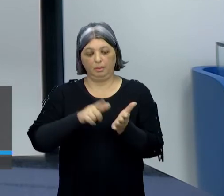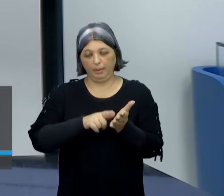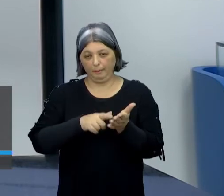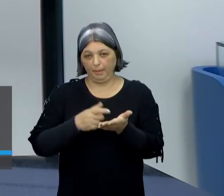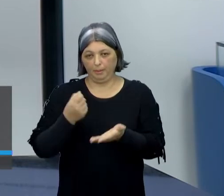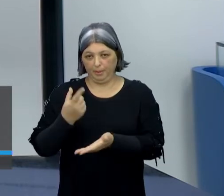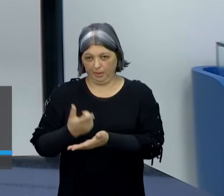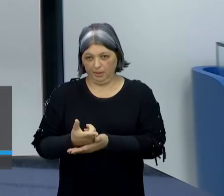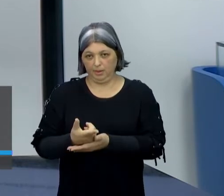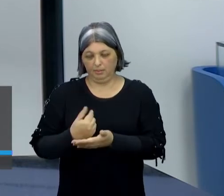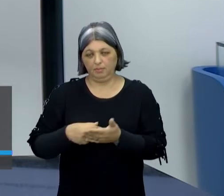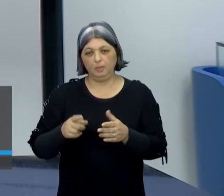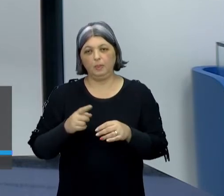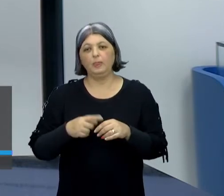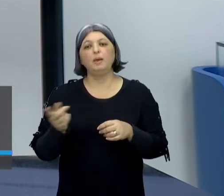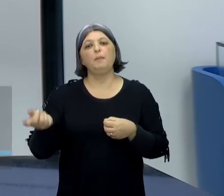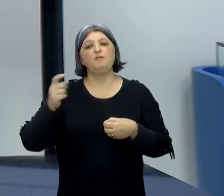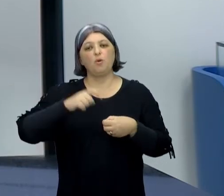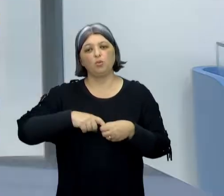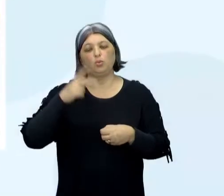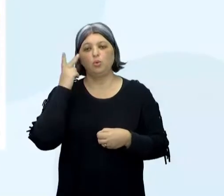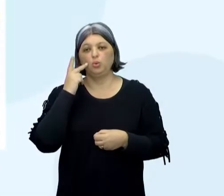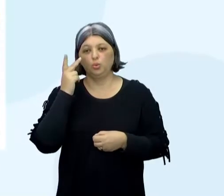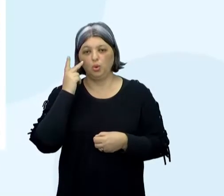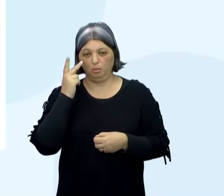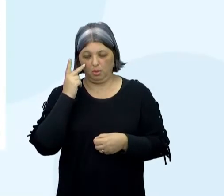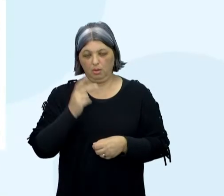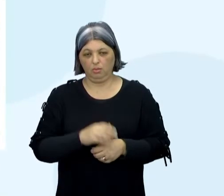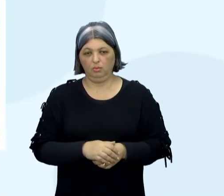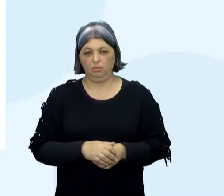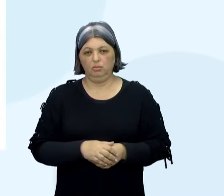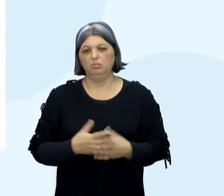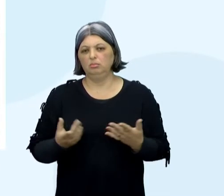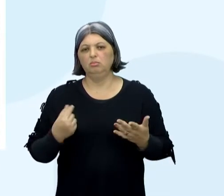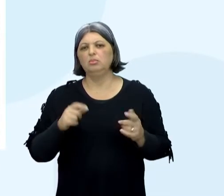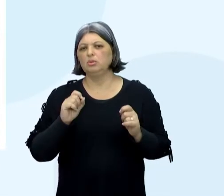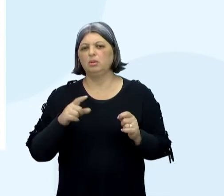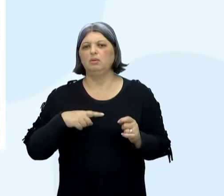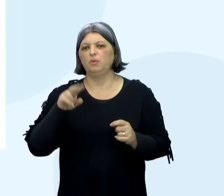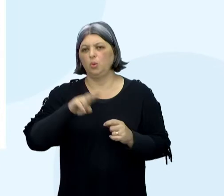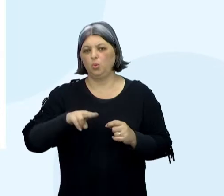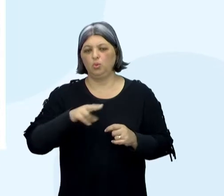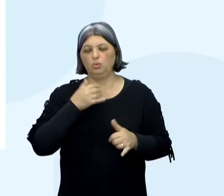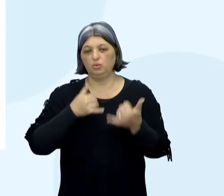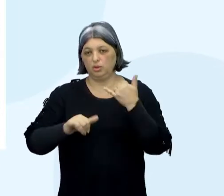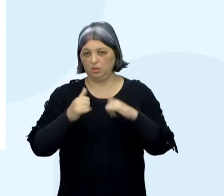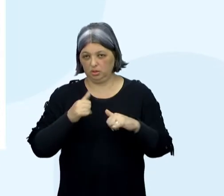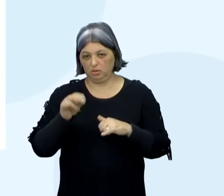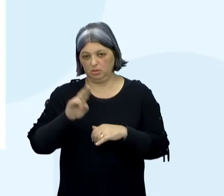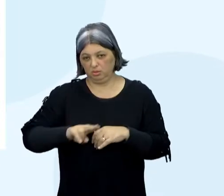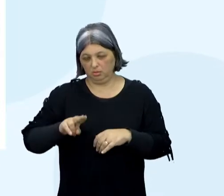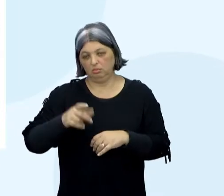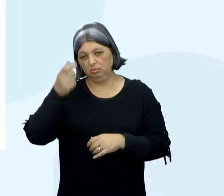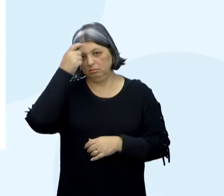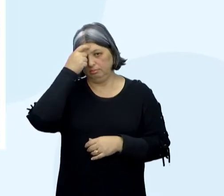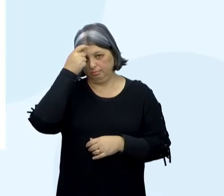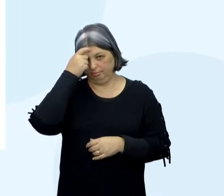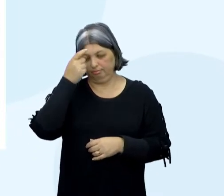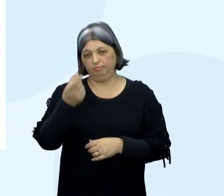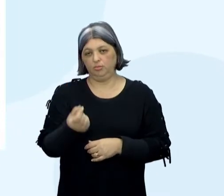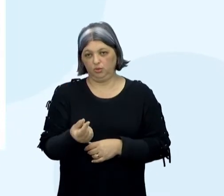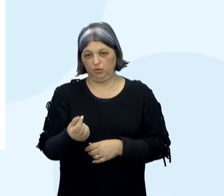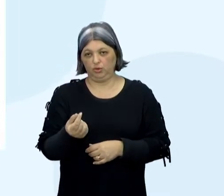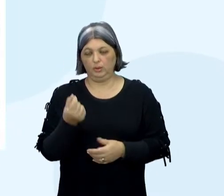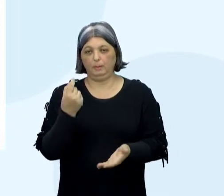desembestar, porque depois voltou ao normal aí, ó. O que será que estava puxando a energia para eu fazer o uso consciente do meu